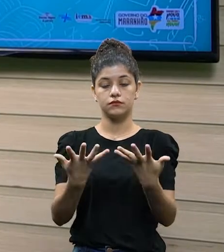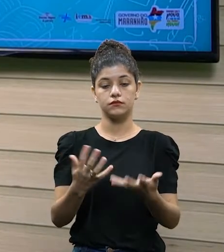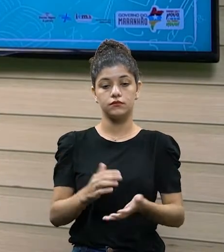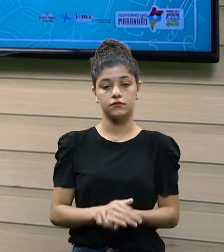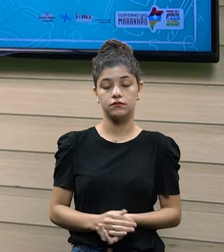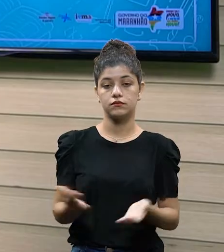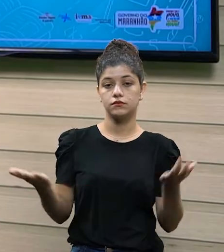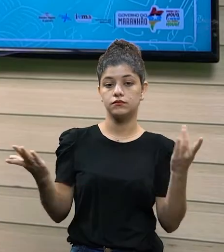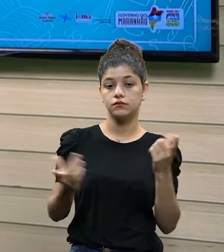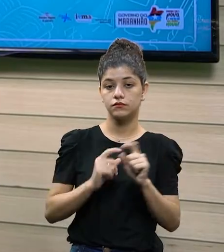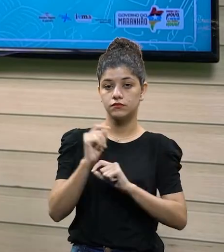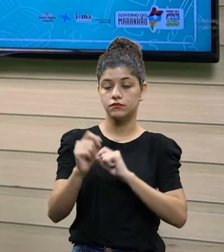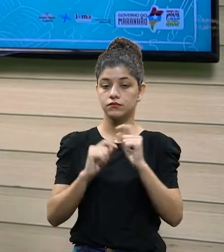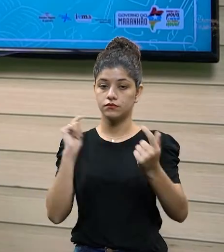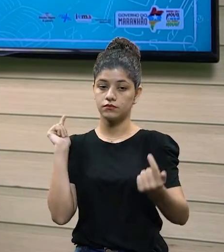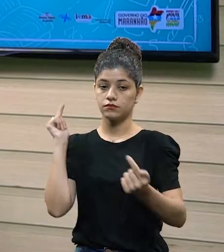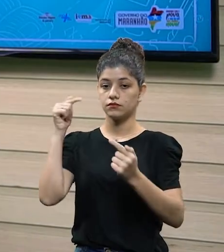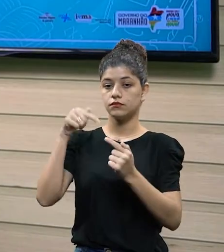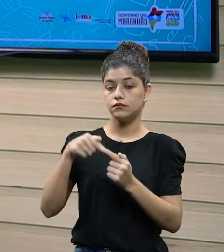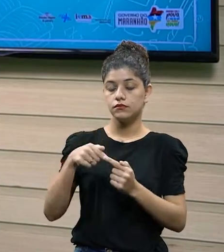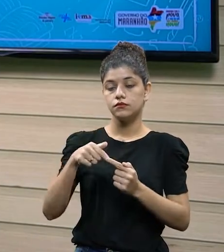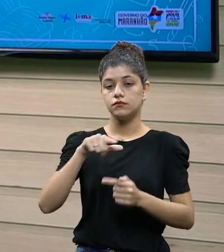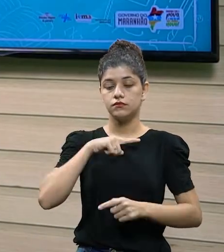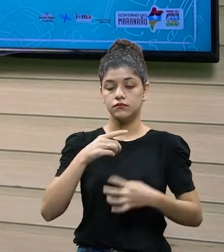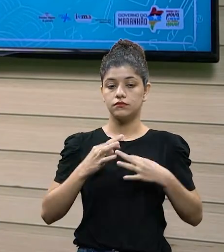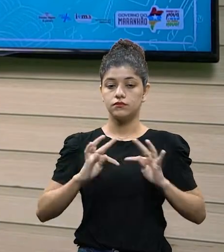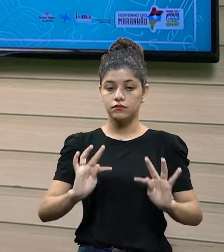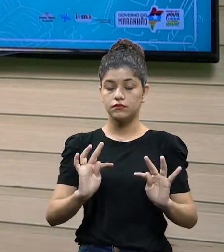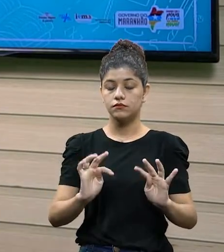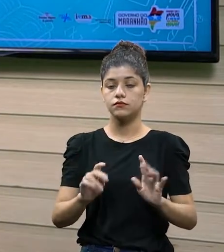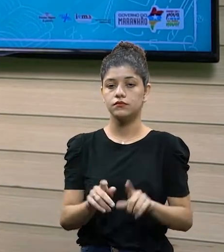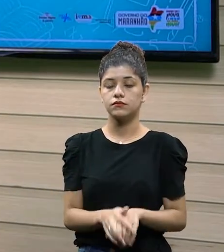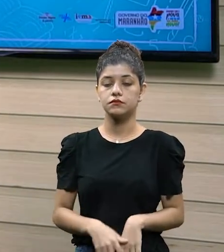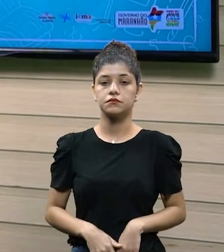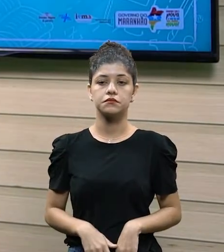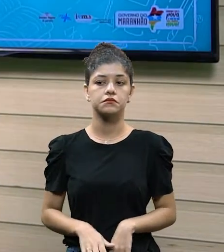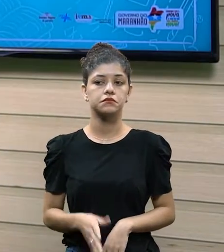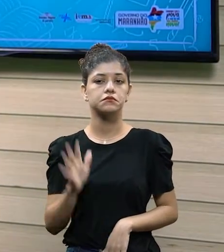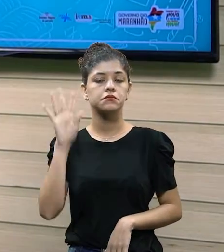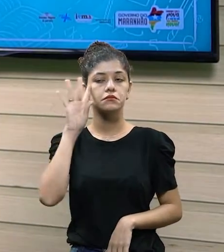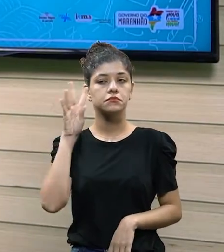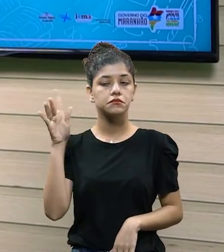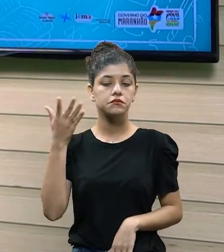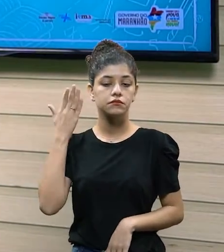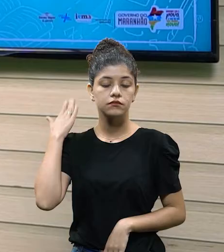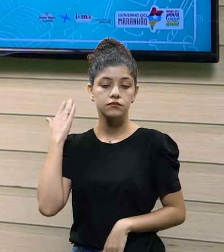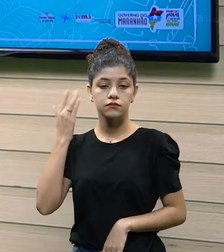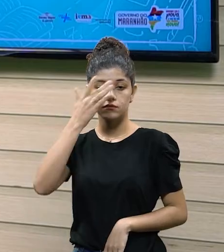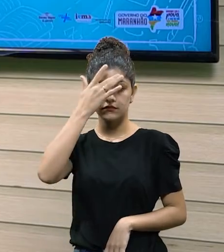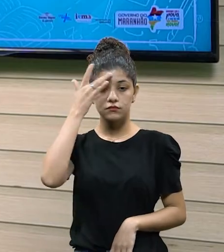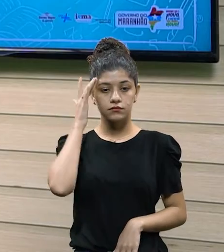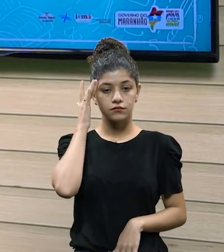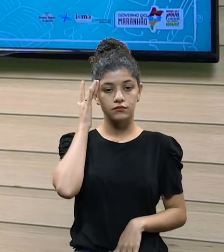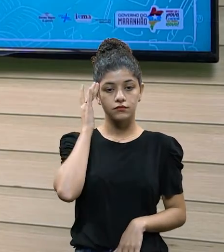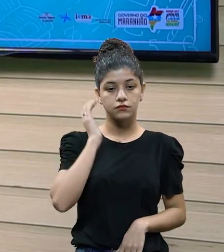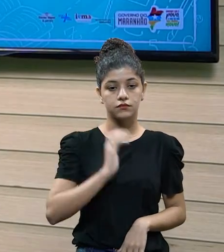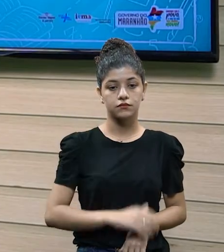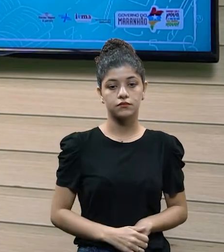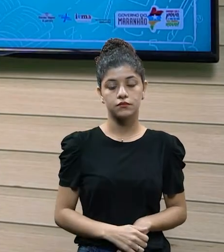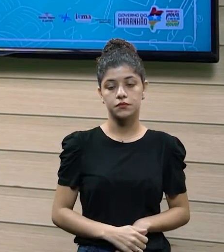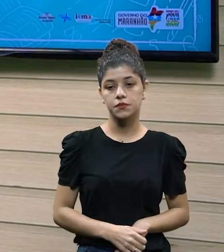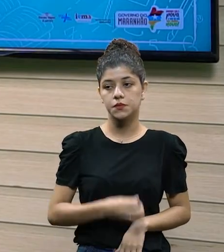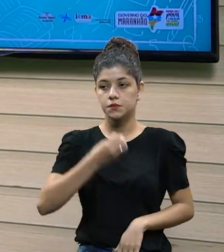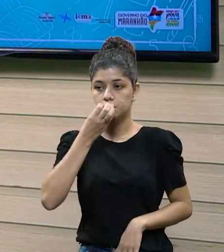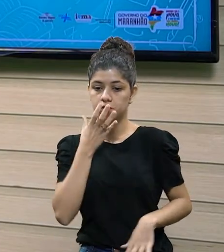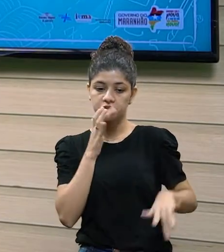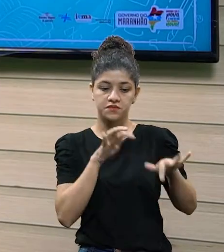hoje, mais do que nunca, é um desafio mexer numa tecnologia. Já imaginou lá atrás, aquele profissional que era expert em